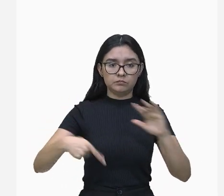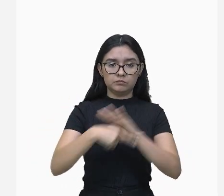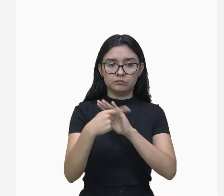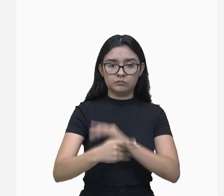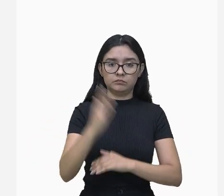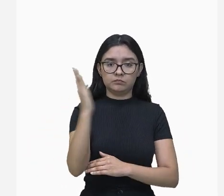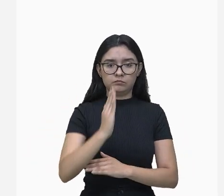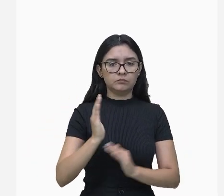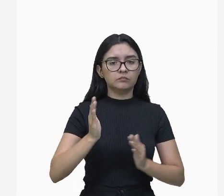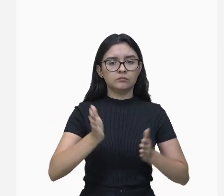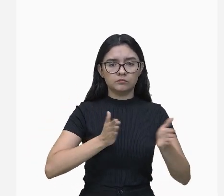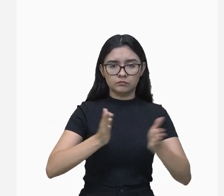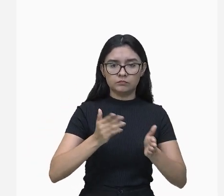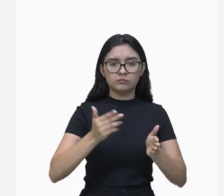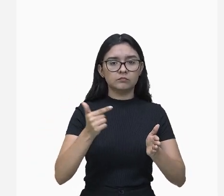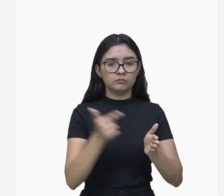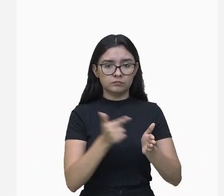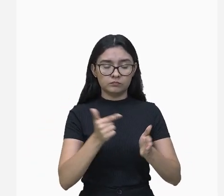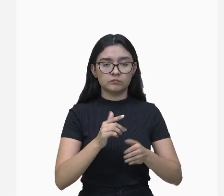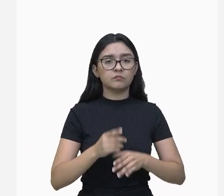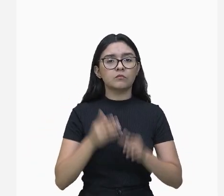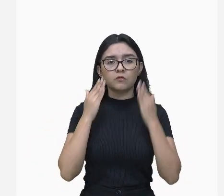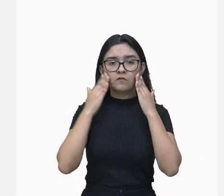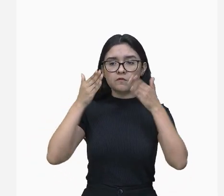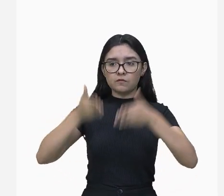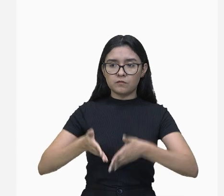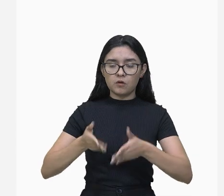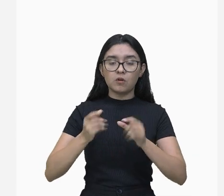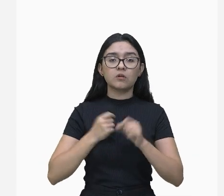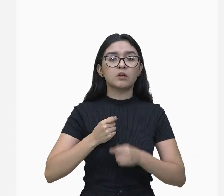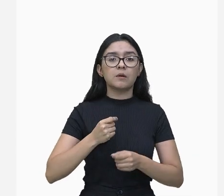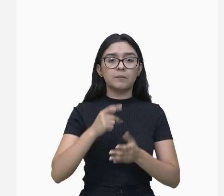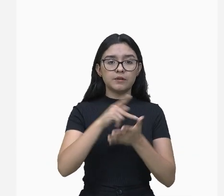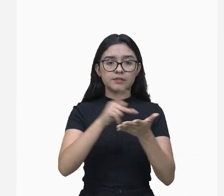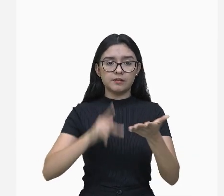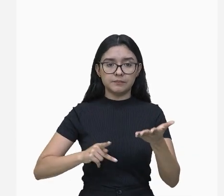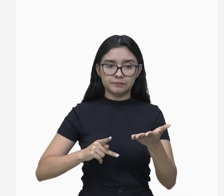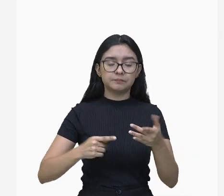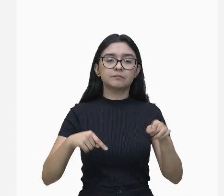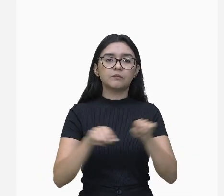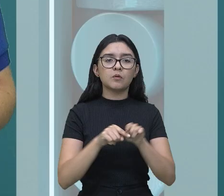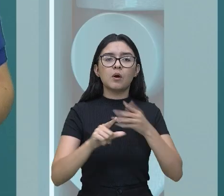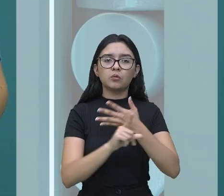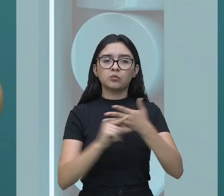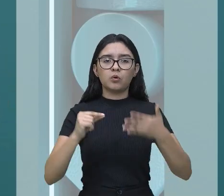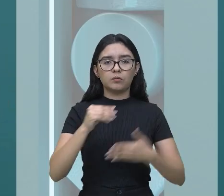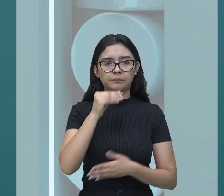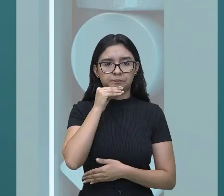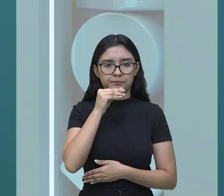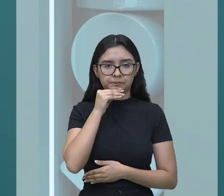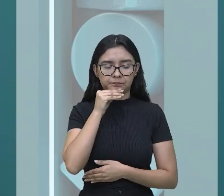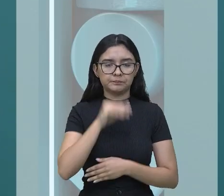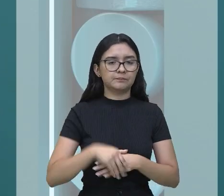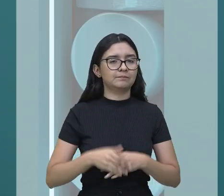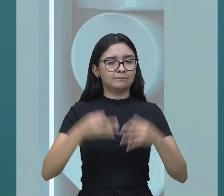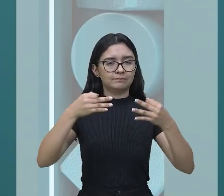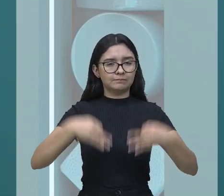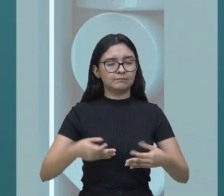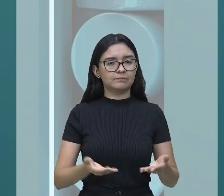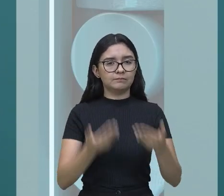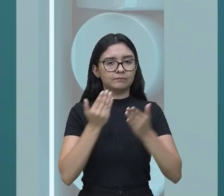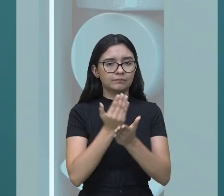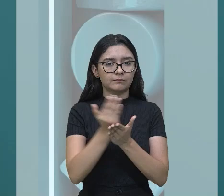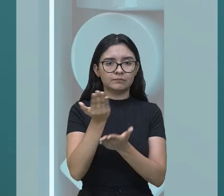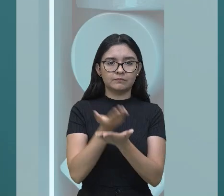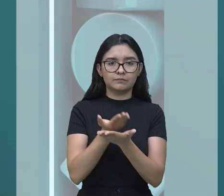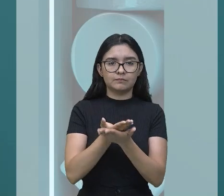com enfoque na poesia, tratando de Carlos Drummond de Andrade especificamente. Certo? Então vamos iniciar